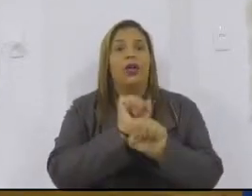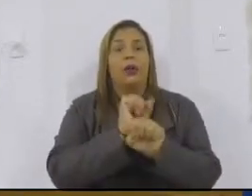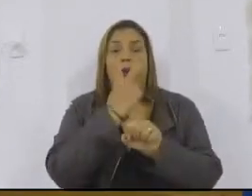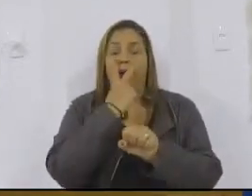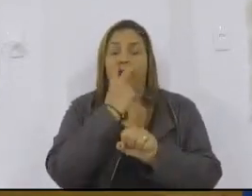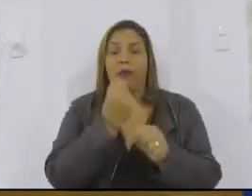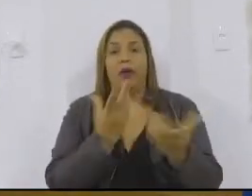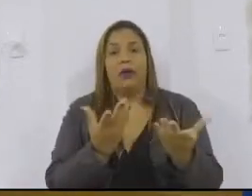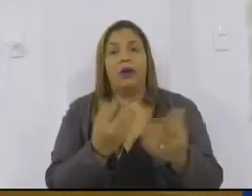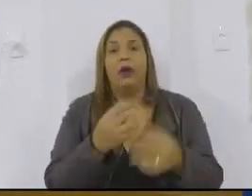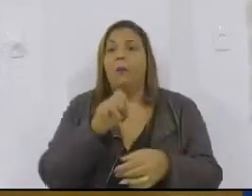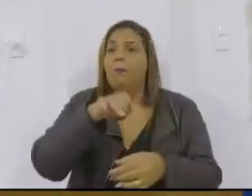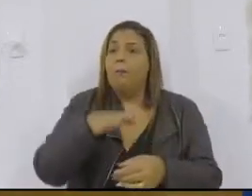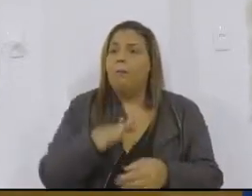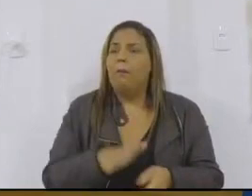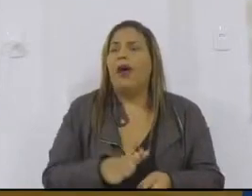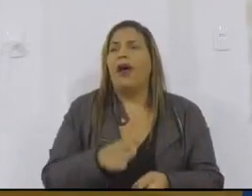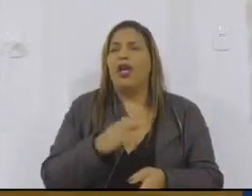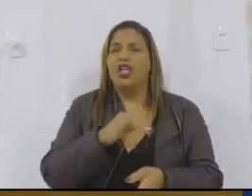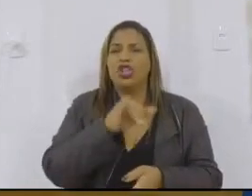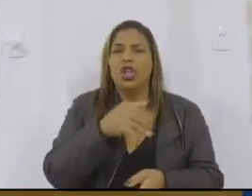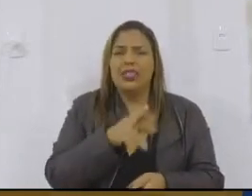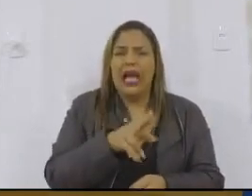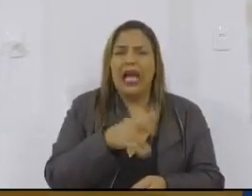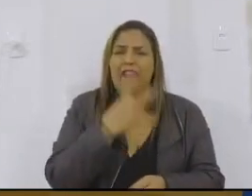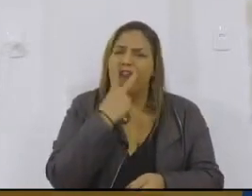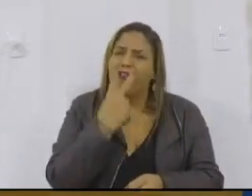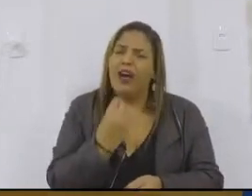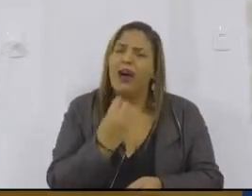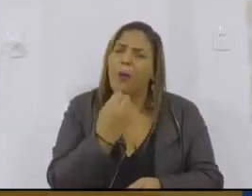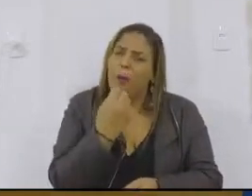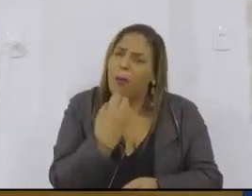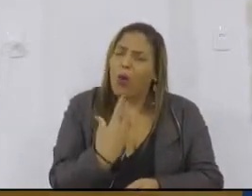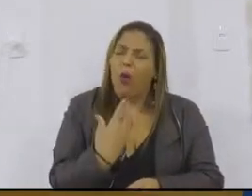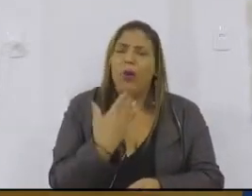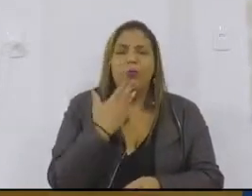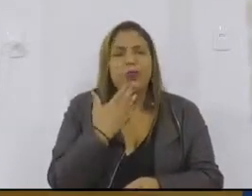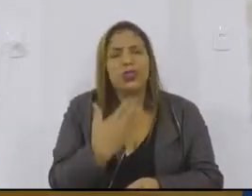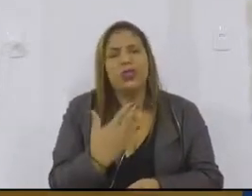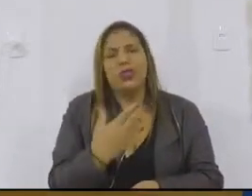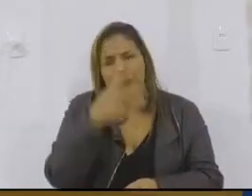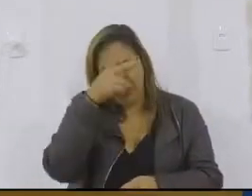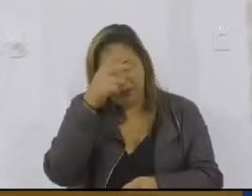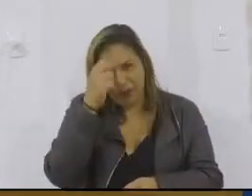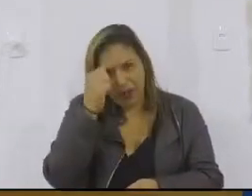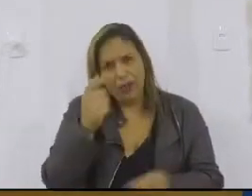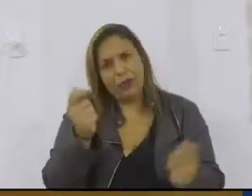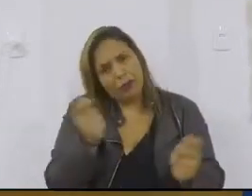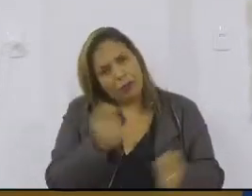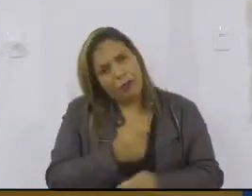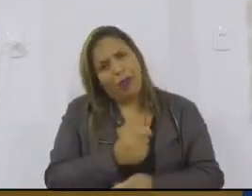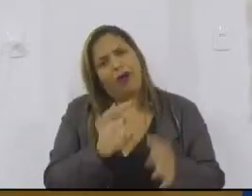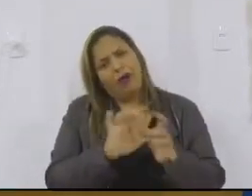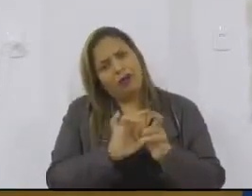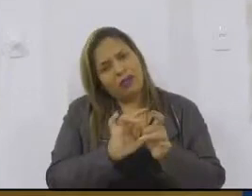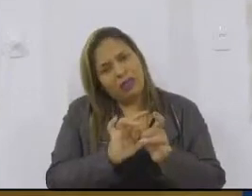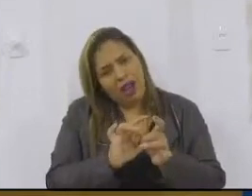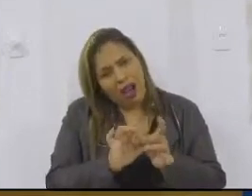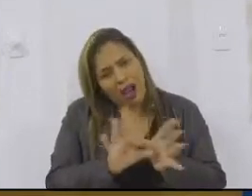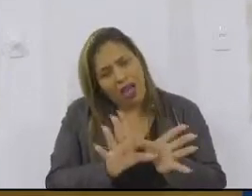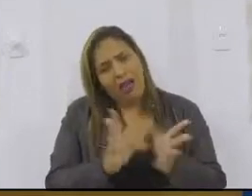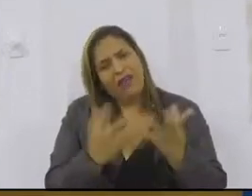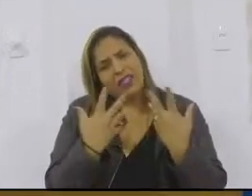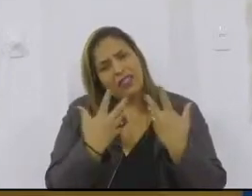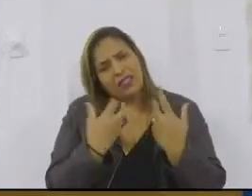dizer, é um conforto para as pessoas, é economia para o nosso povo. Então, eu quero aqui estar pedindo ao nosso prefeito, vou estar conversando com ele, para poder ver